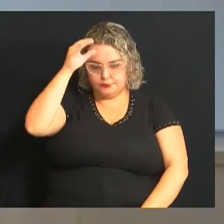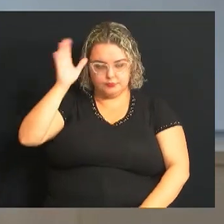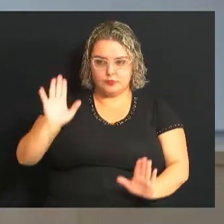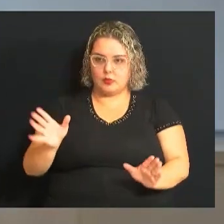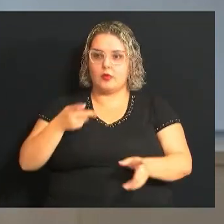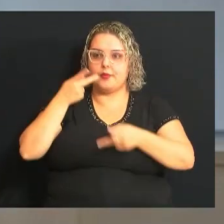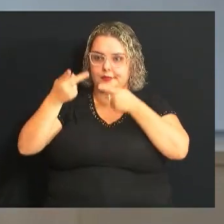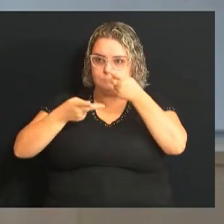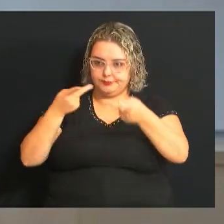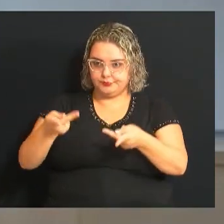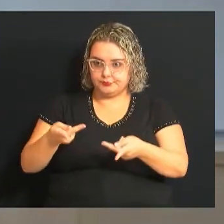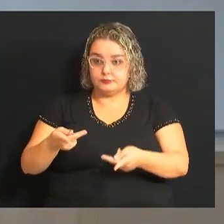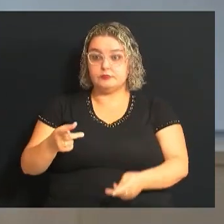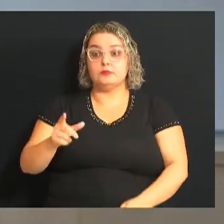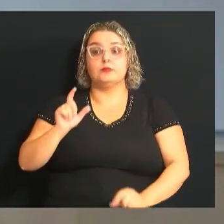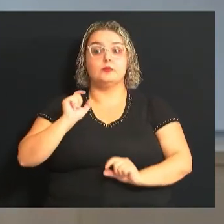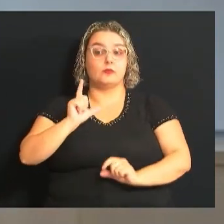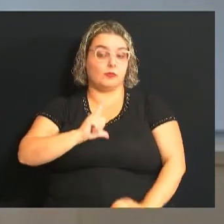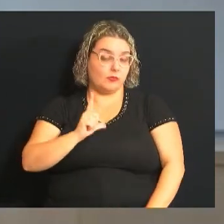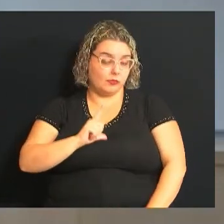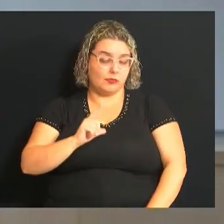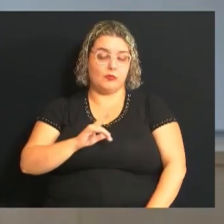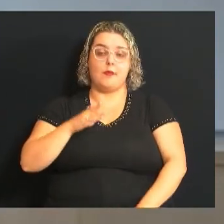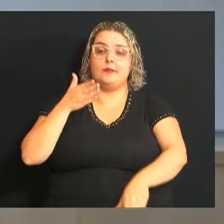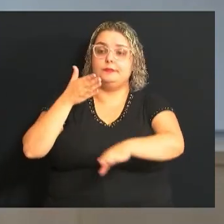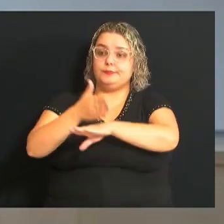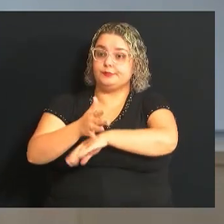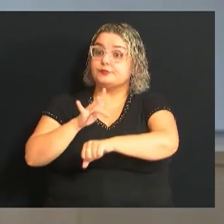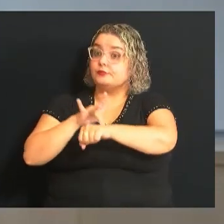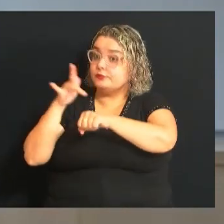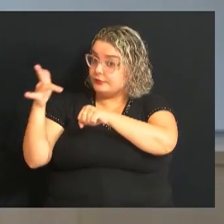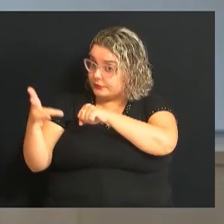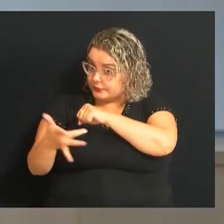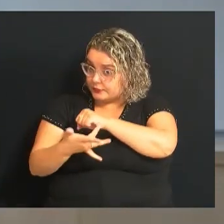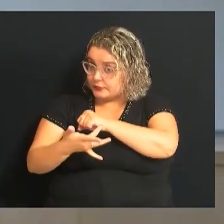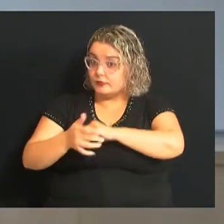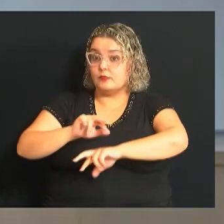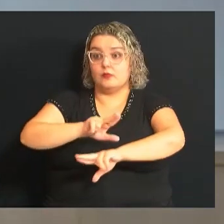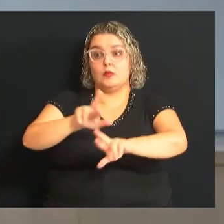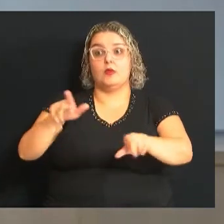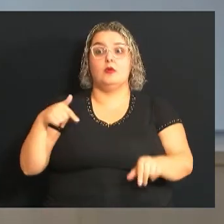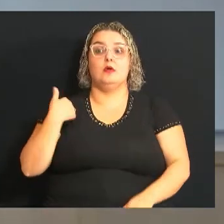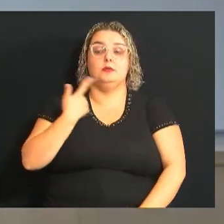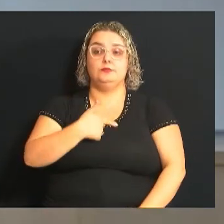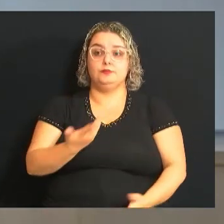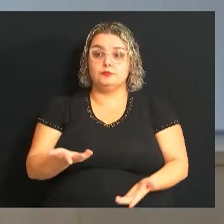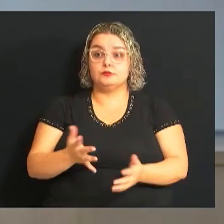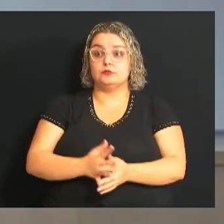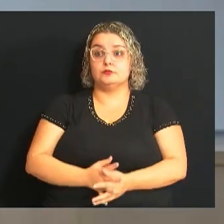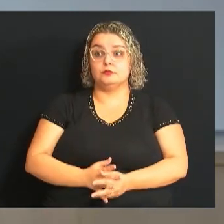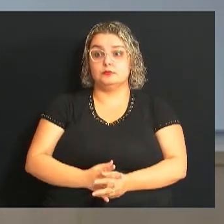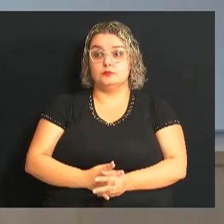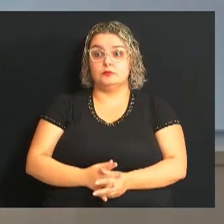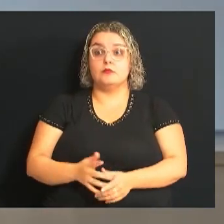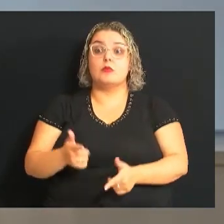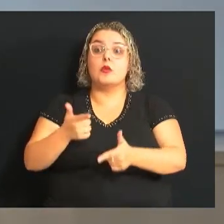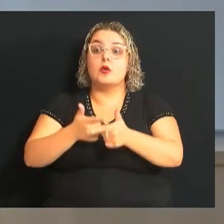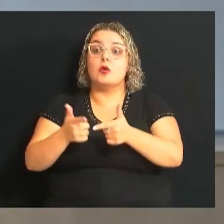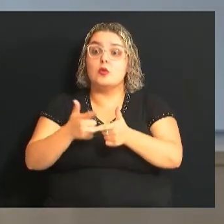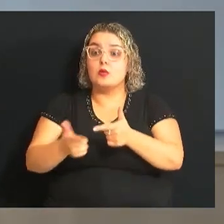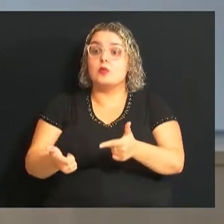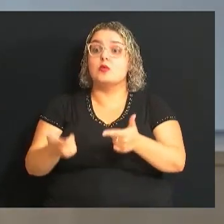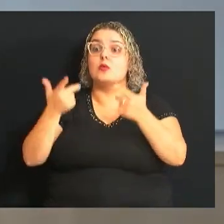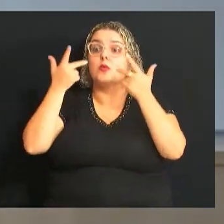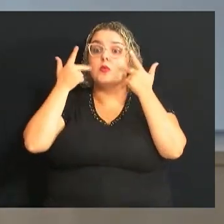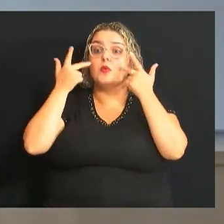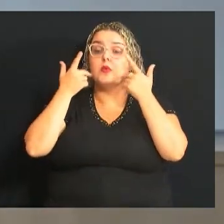é de quem teve acesso pelas redes sociais, como muitos de nós. E um problema muito comum entre os casais